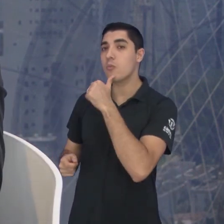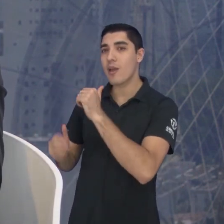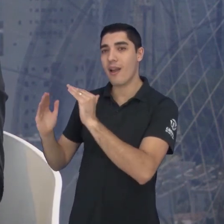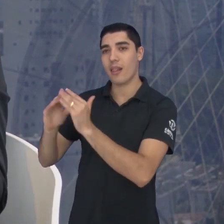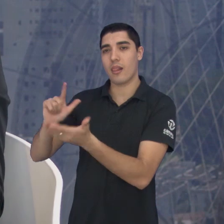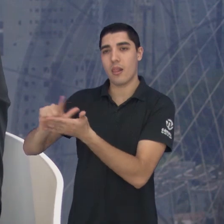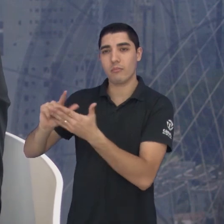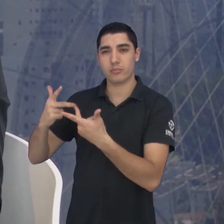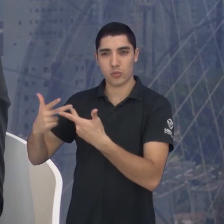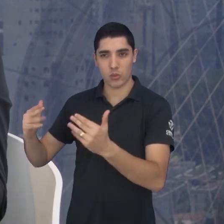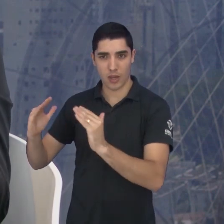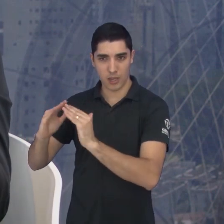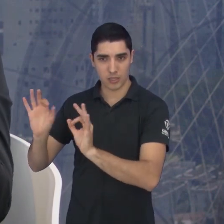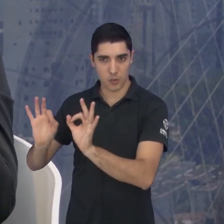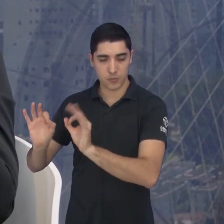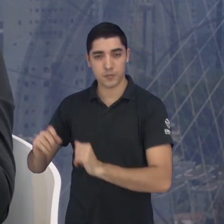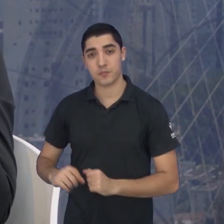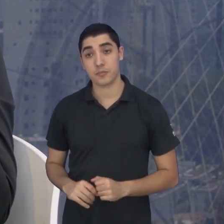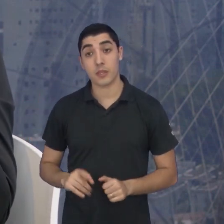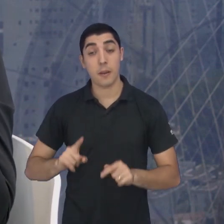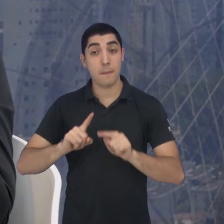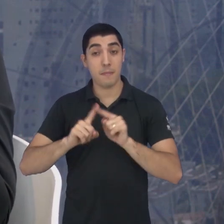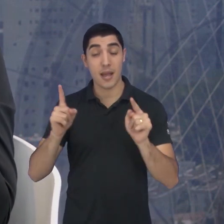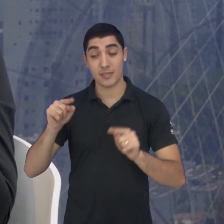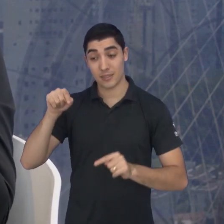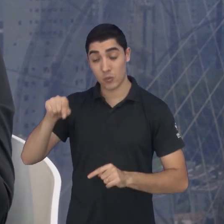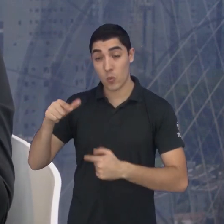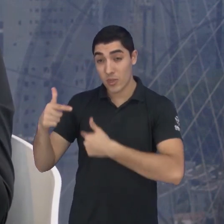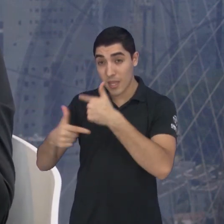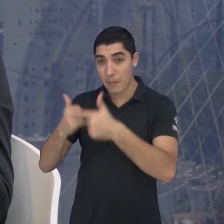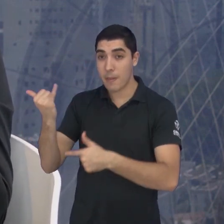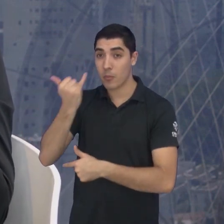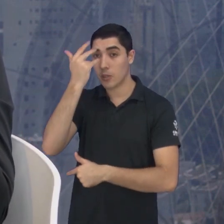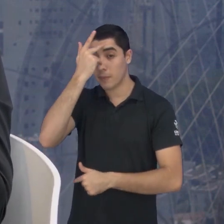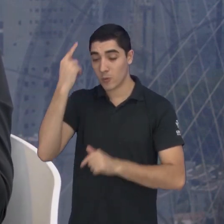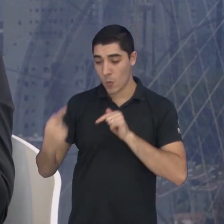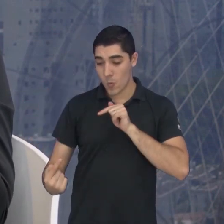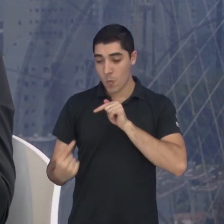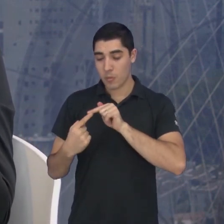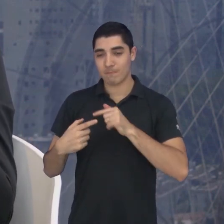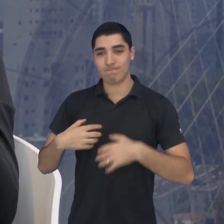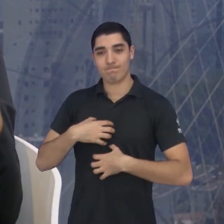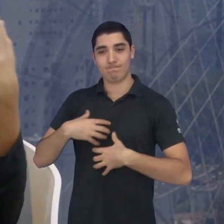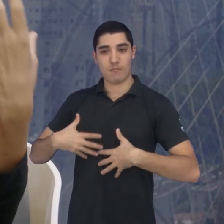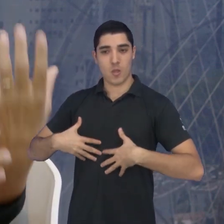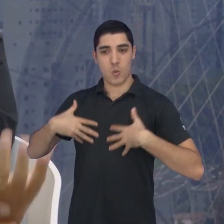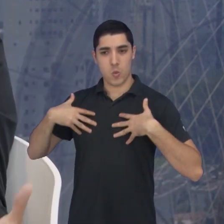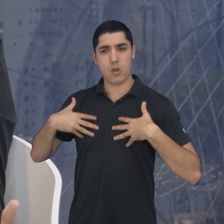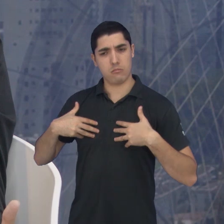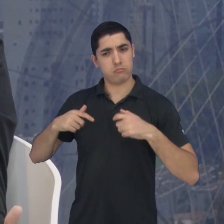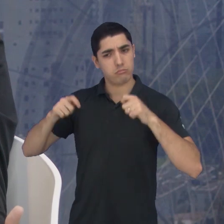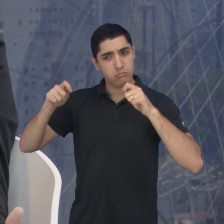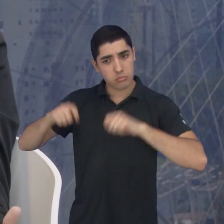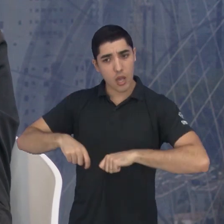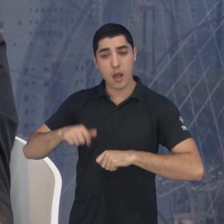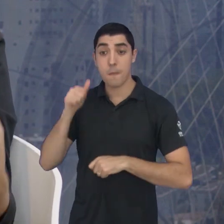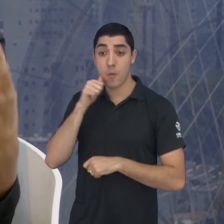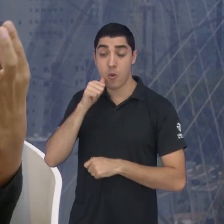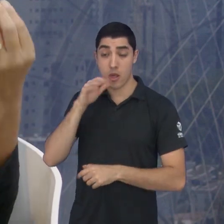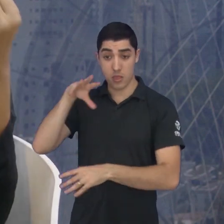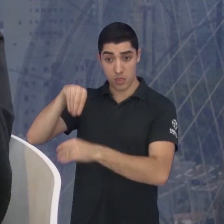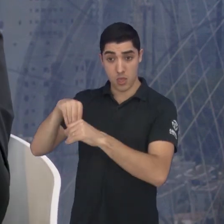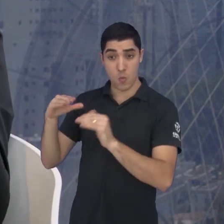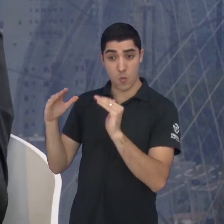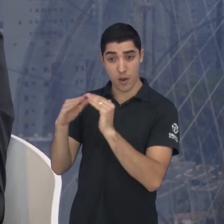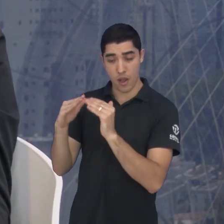sentido daquele trabalho é importante para a autoestima. Então, é possível que uma mulher esteja trabalhando dentro de casa sem